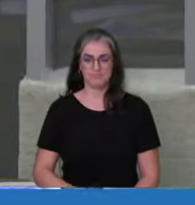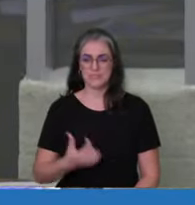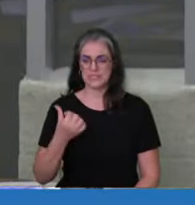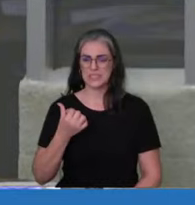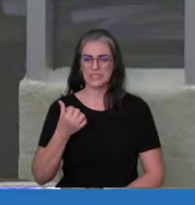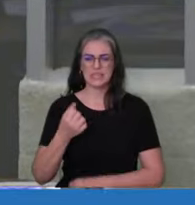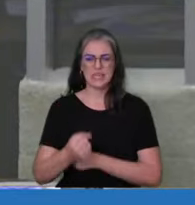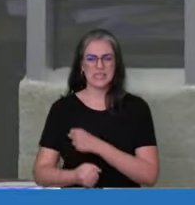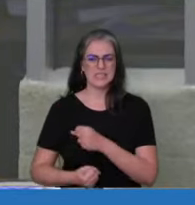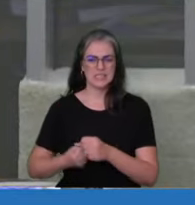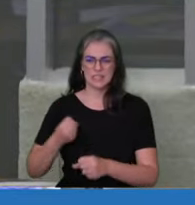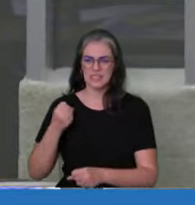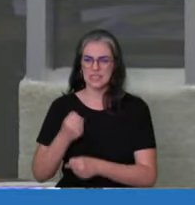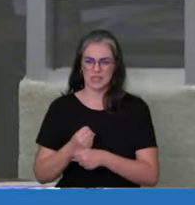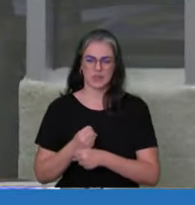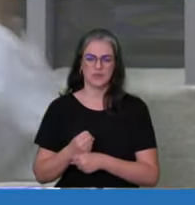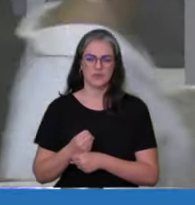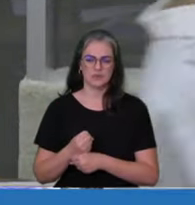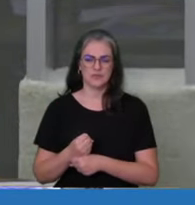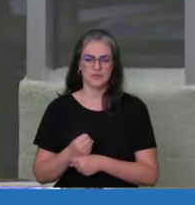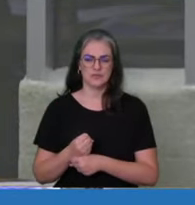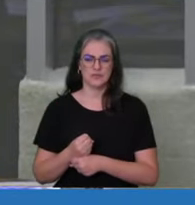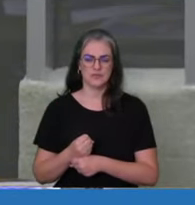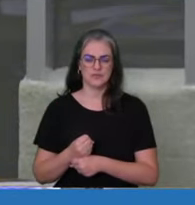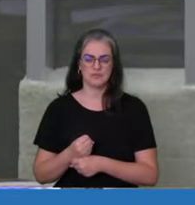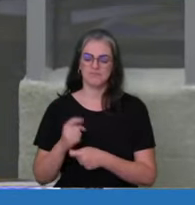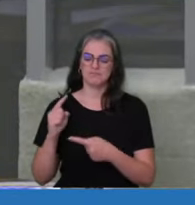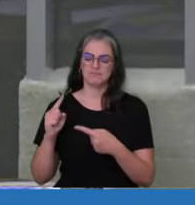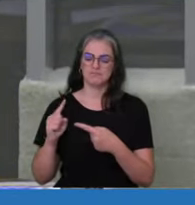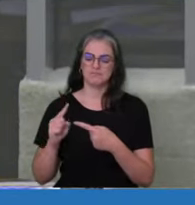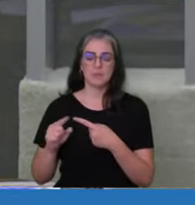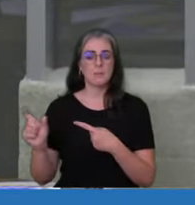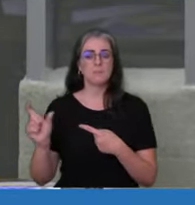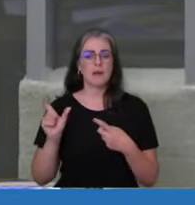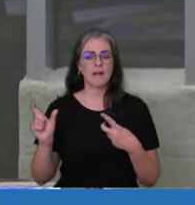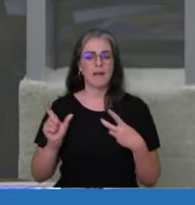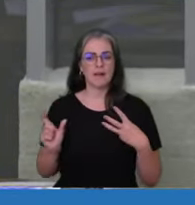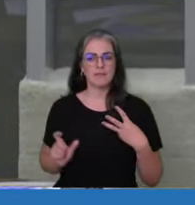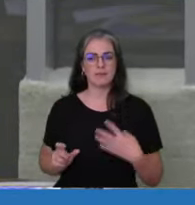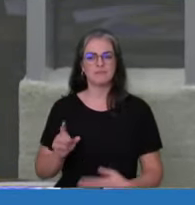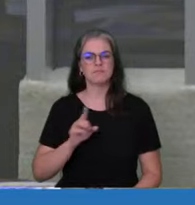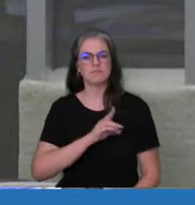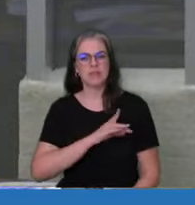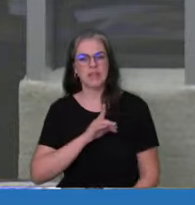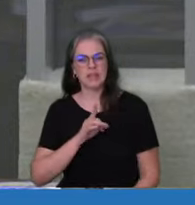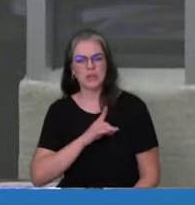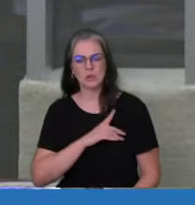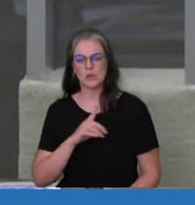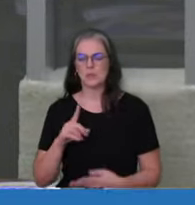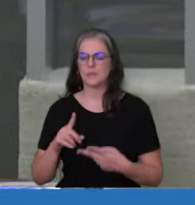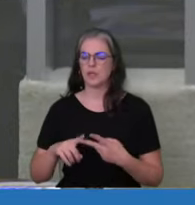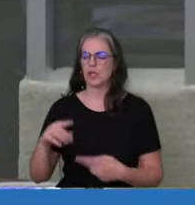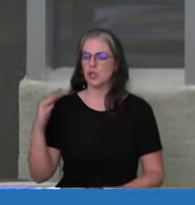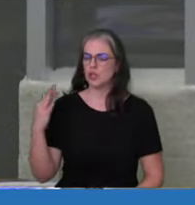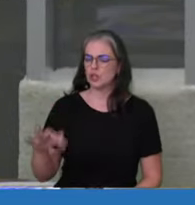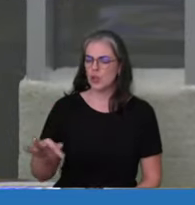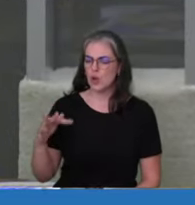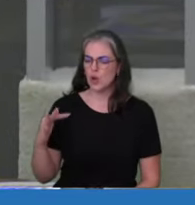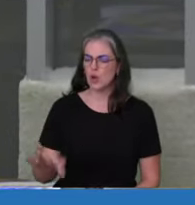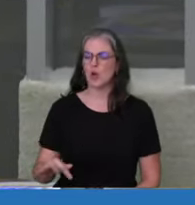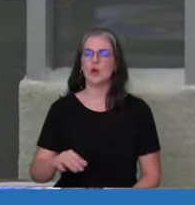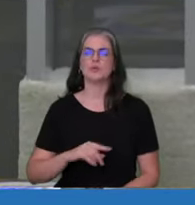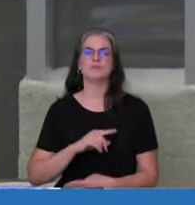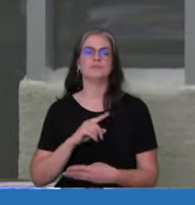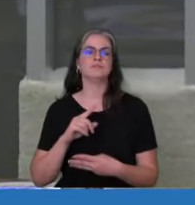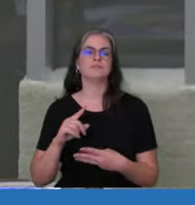ministro, nós ouvimos a palavra medo, nós ouvimos a palavra dor, nós ouvimos